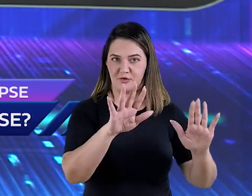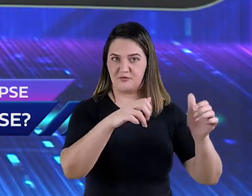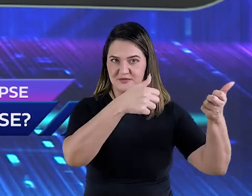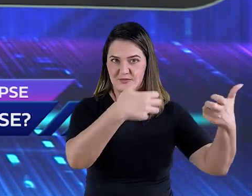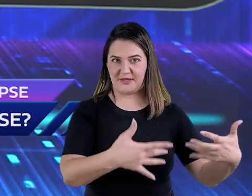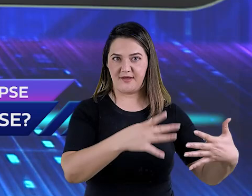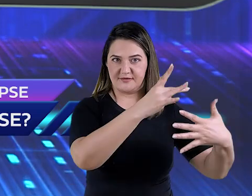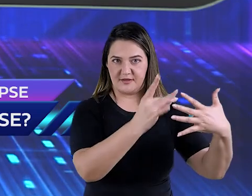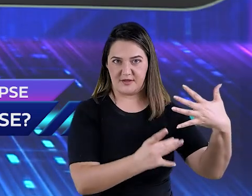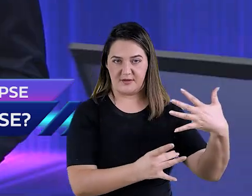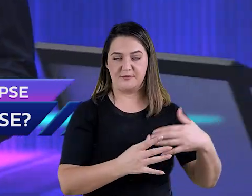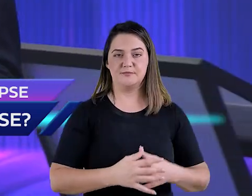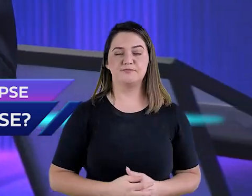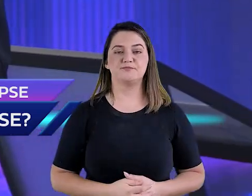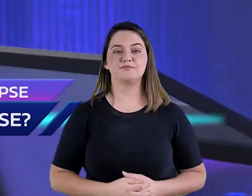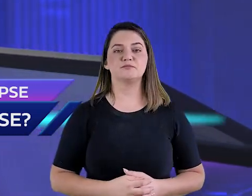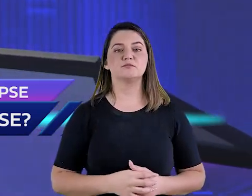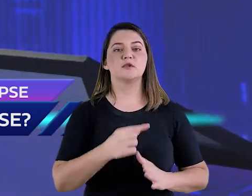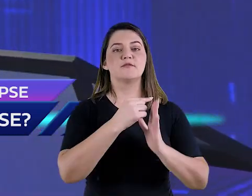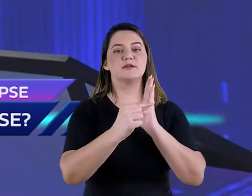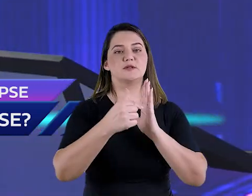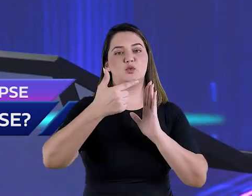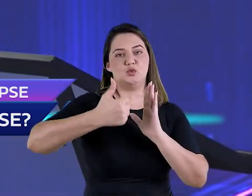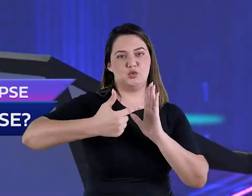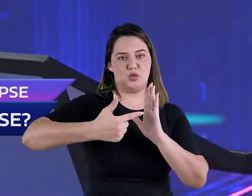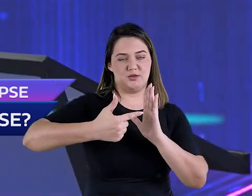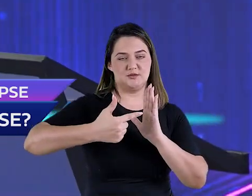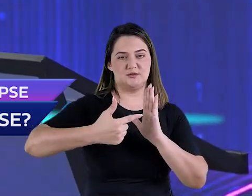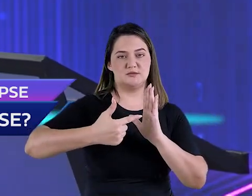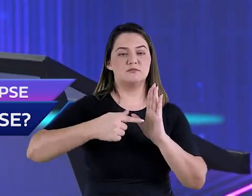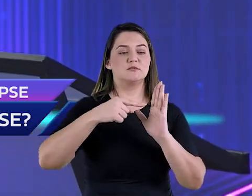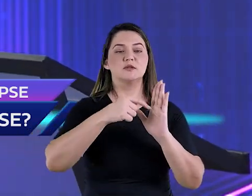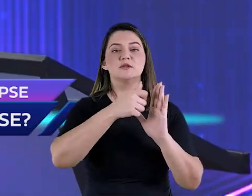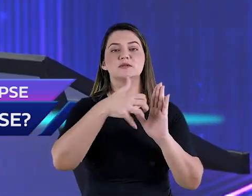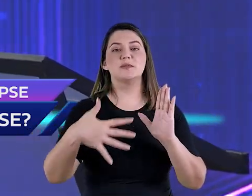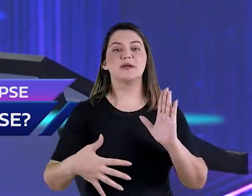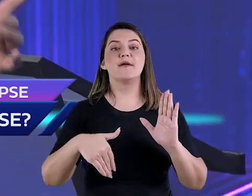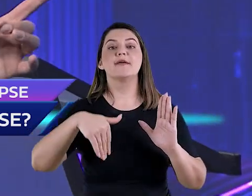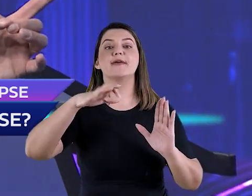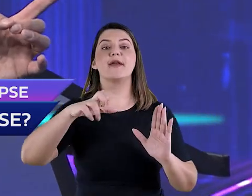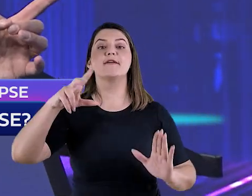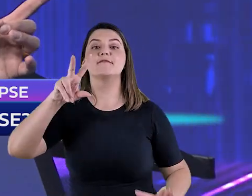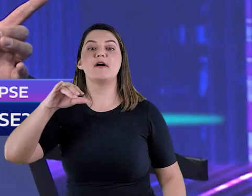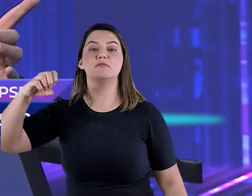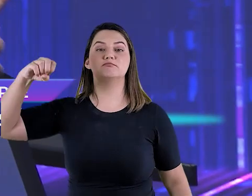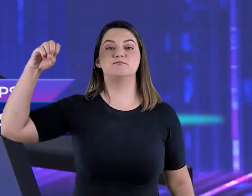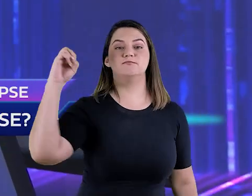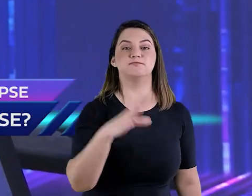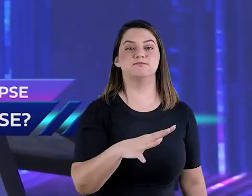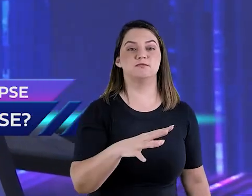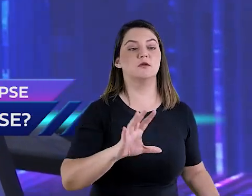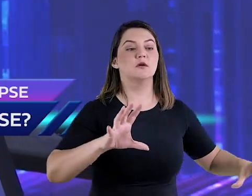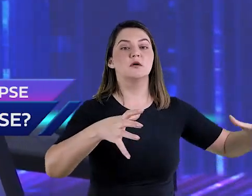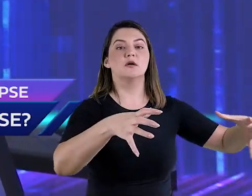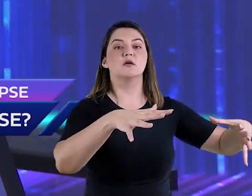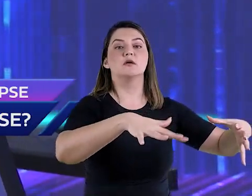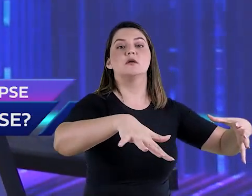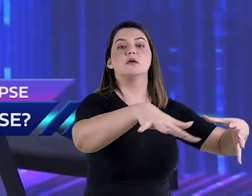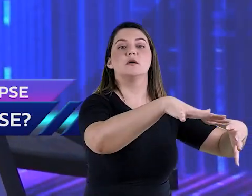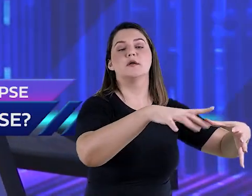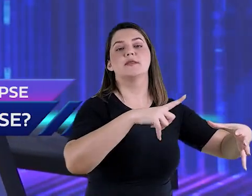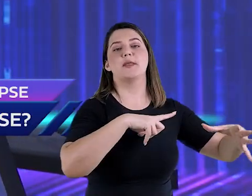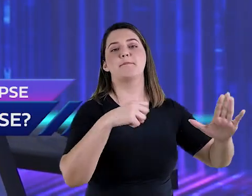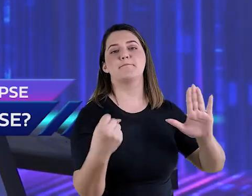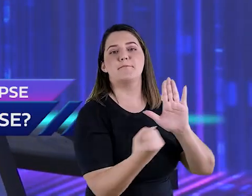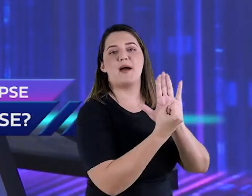repassada. No versículo 2 do Apocalipse 16, diz que quem receberá serão os portadores